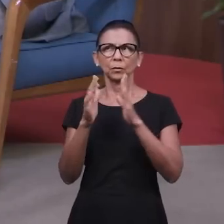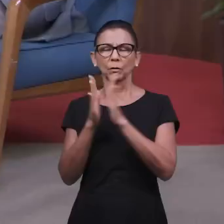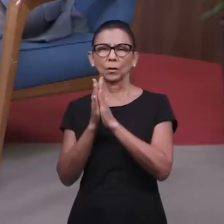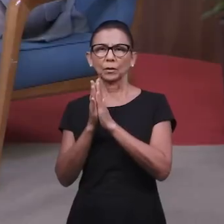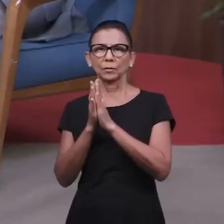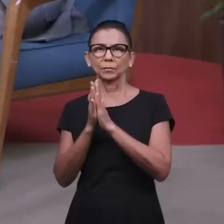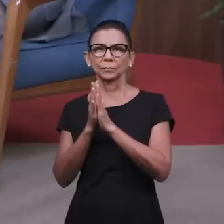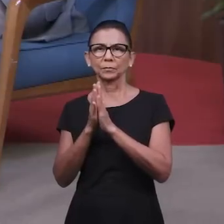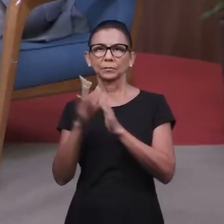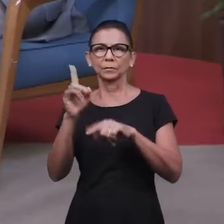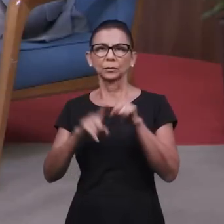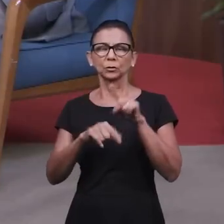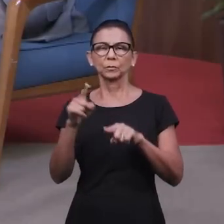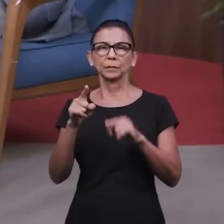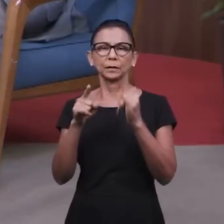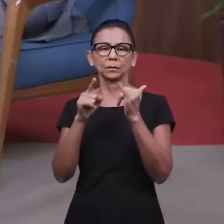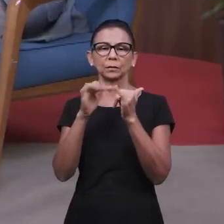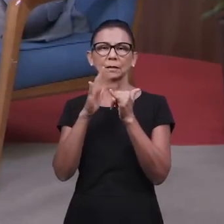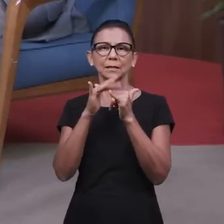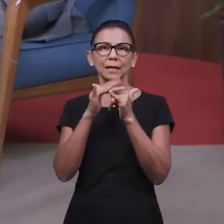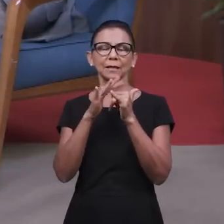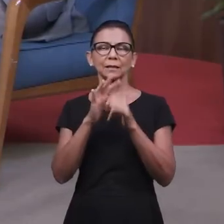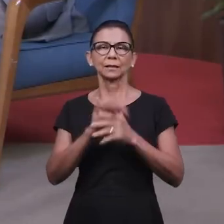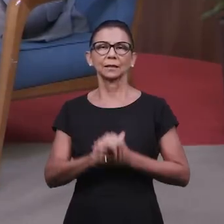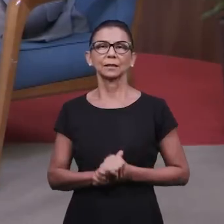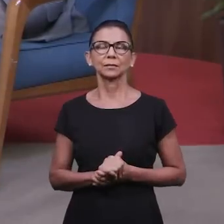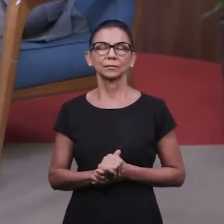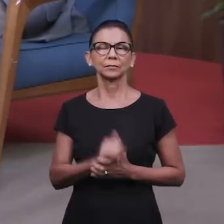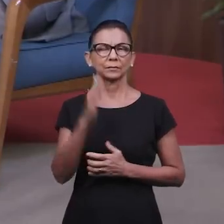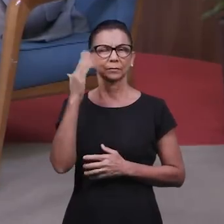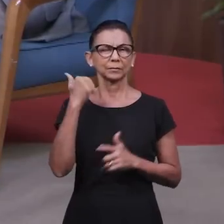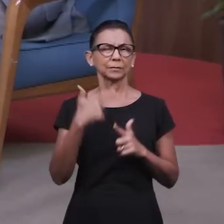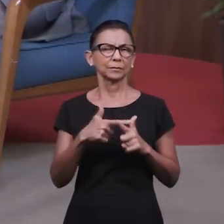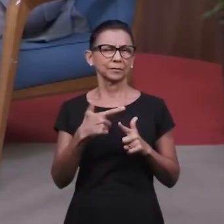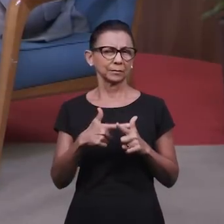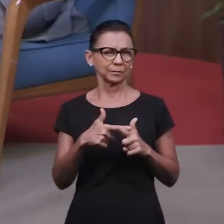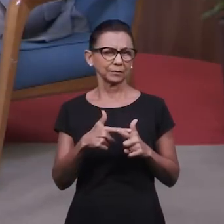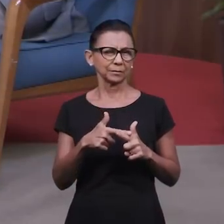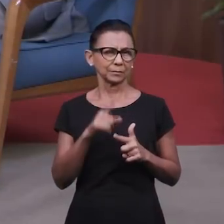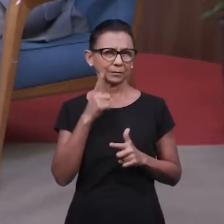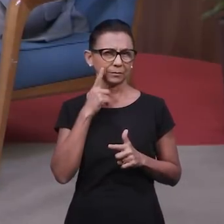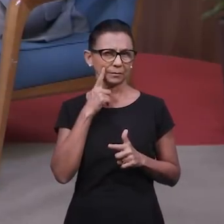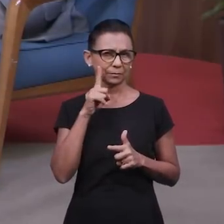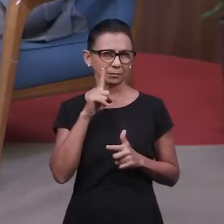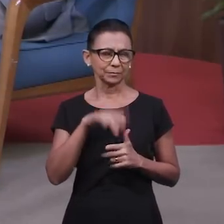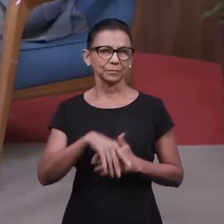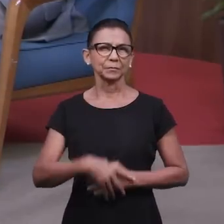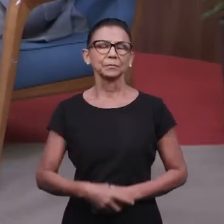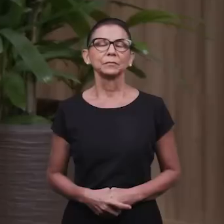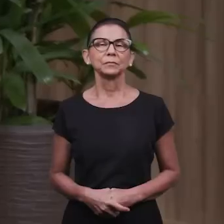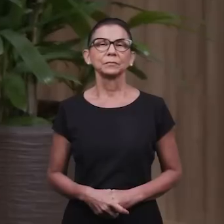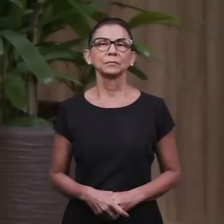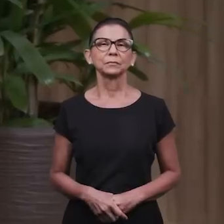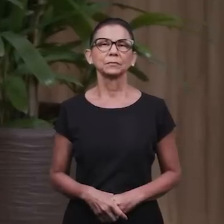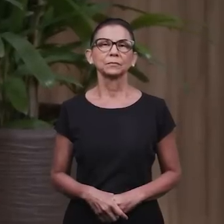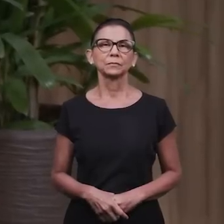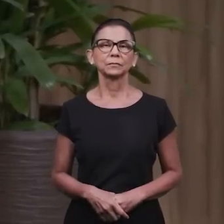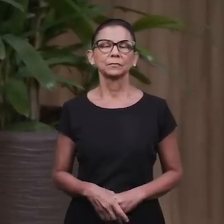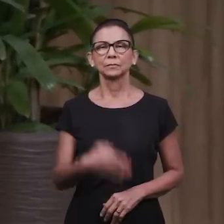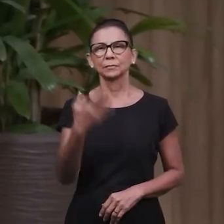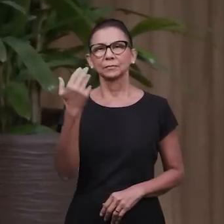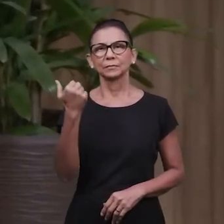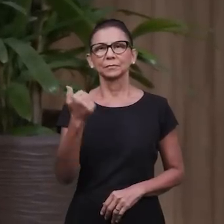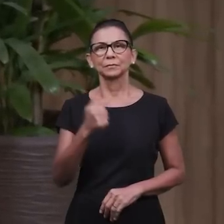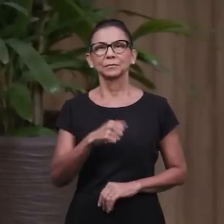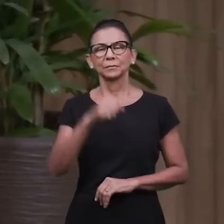ela escolheu para começar esse louvor é a escaleta. Quer saber por quê? Ela vai contar daqui a pouquinho, tá? Então você já